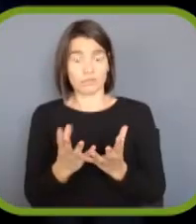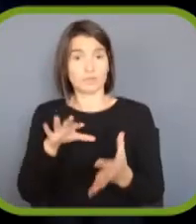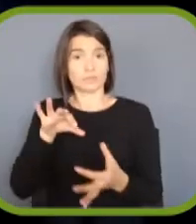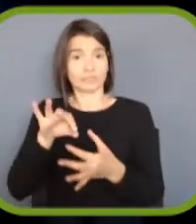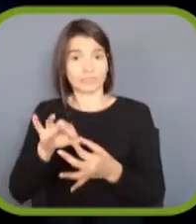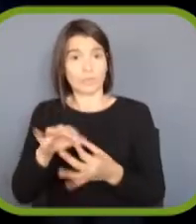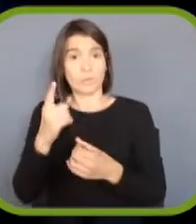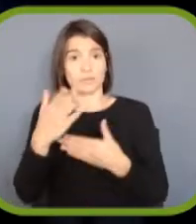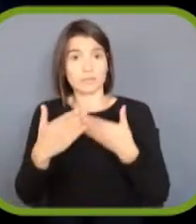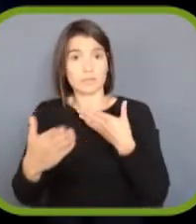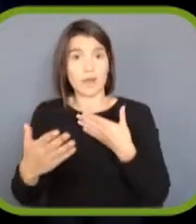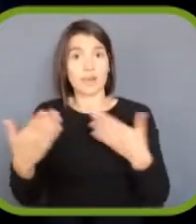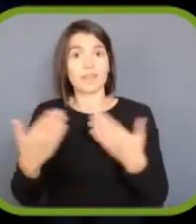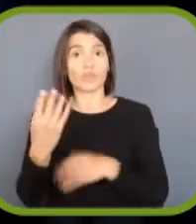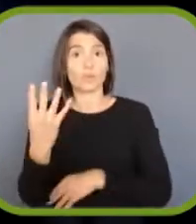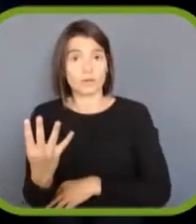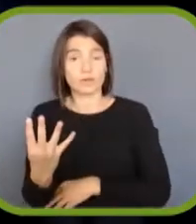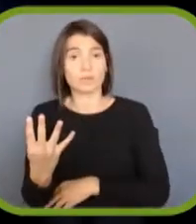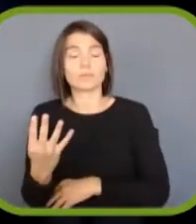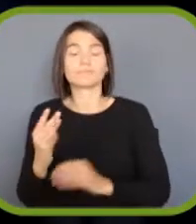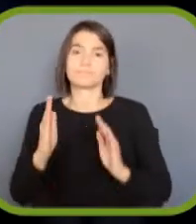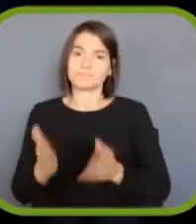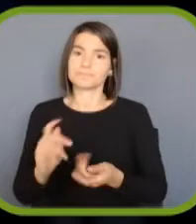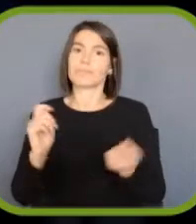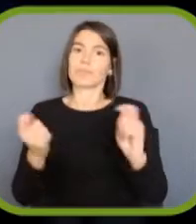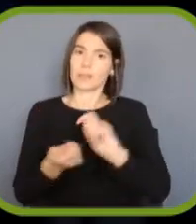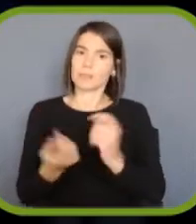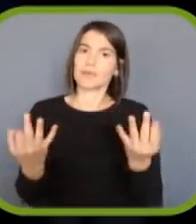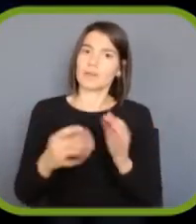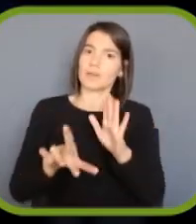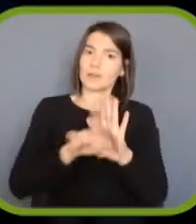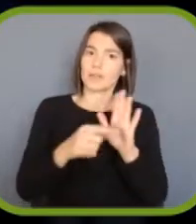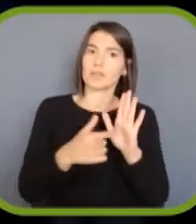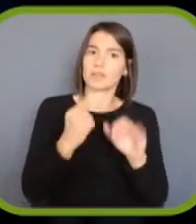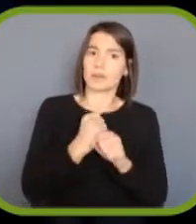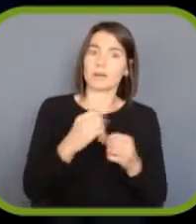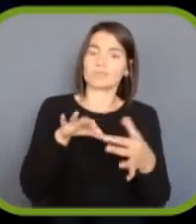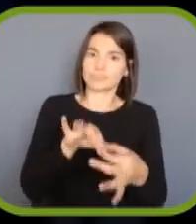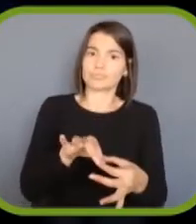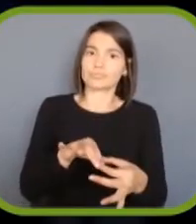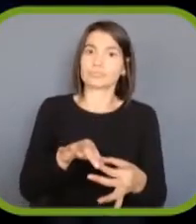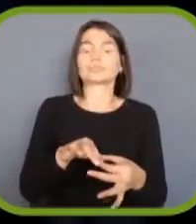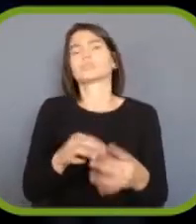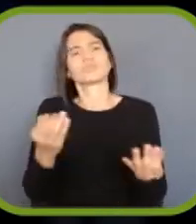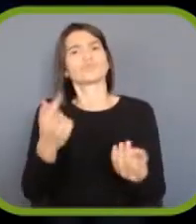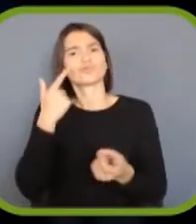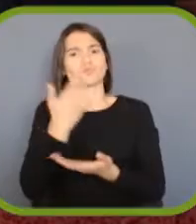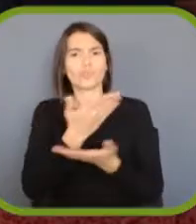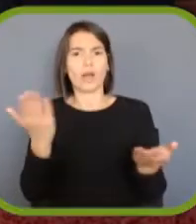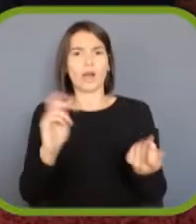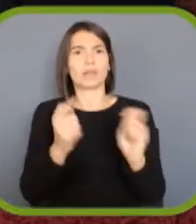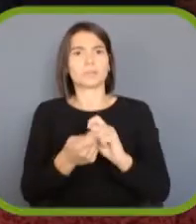generalizada para uma semana de 4 dias, temos que adaptar efetivamente a legislação laboral a esse processo, que